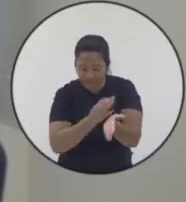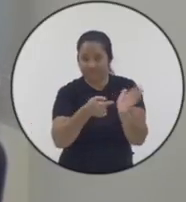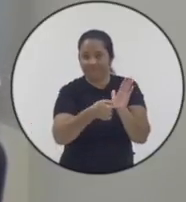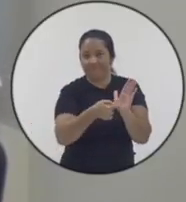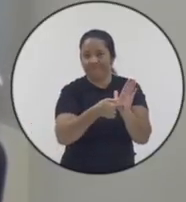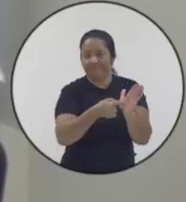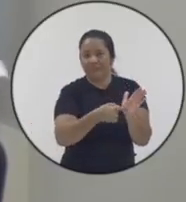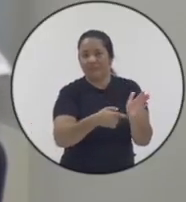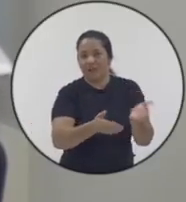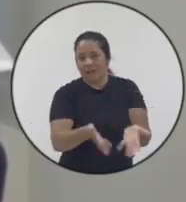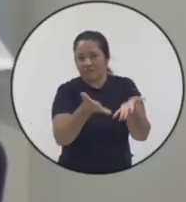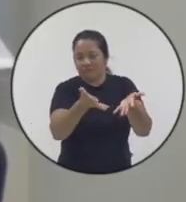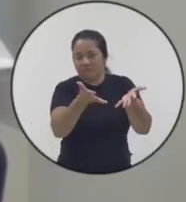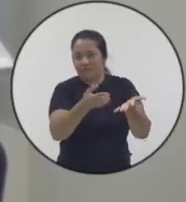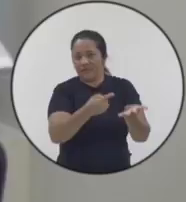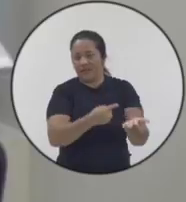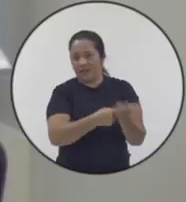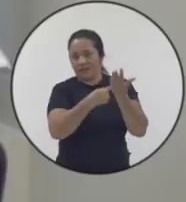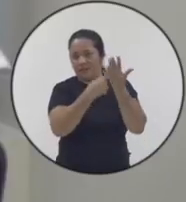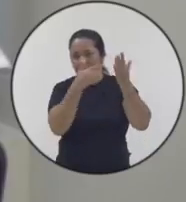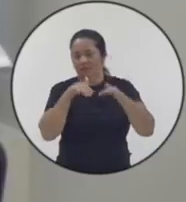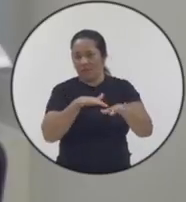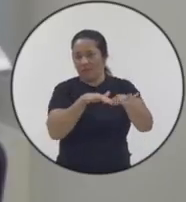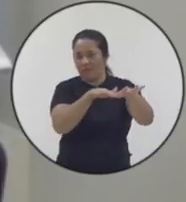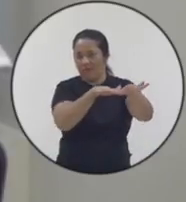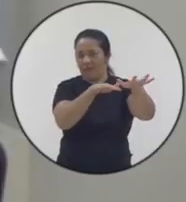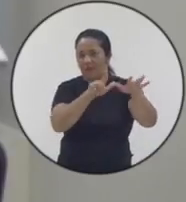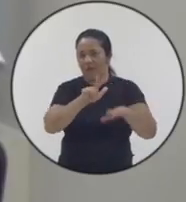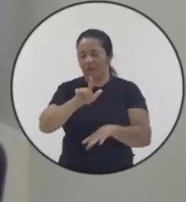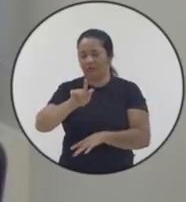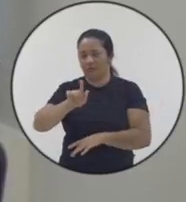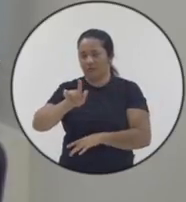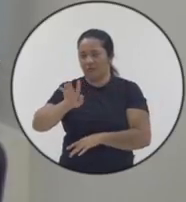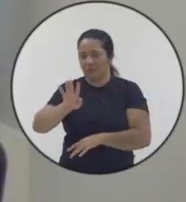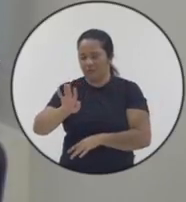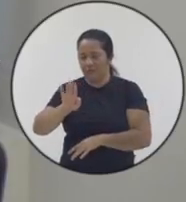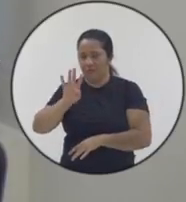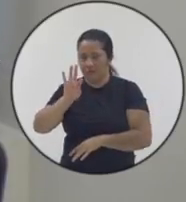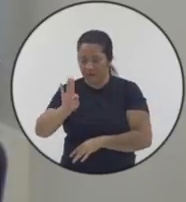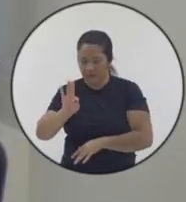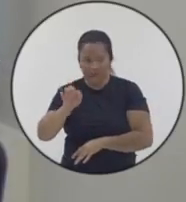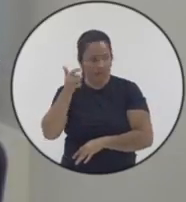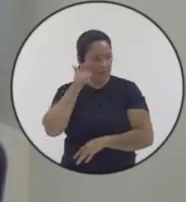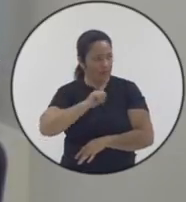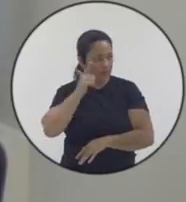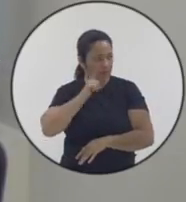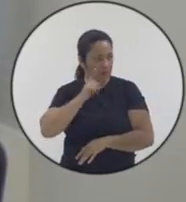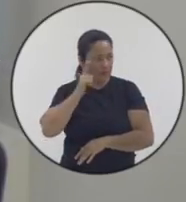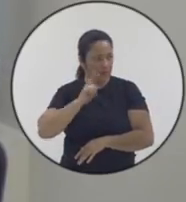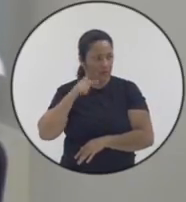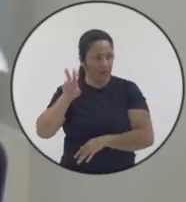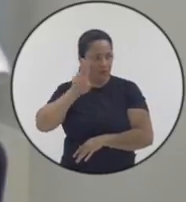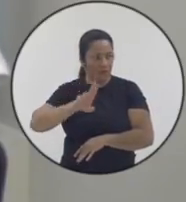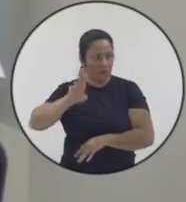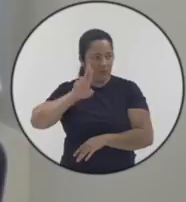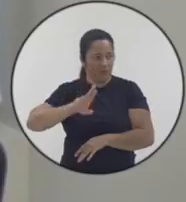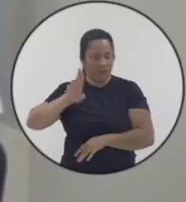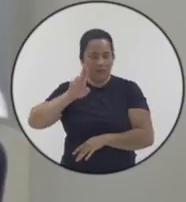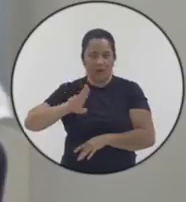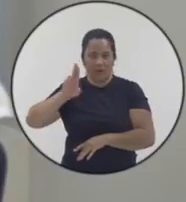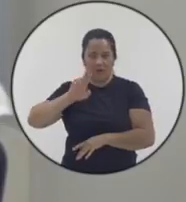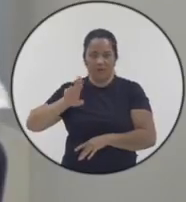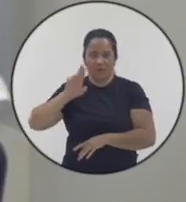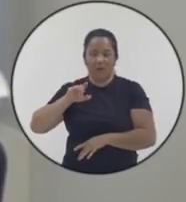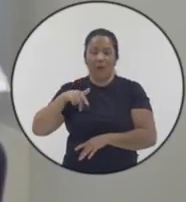aos nossos interesses, que o movimento LGBT vai conseguir utilizar isso, e a gente também se preocupa com